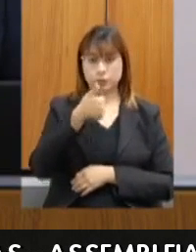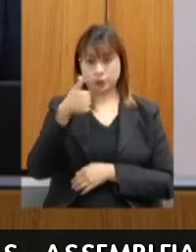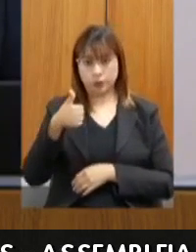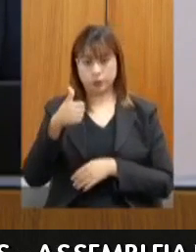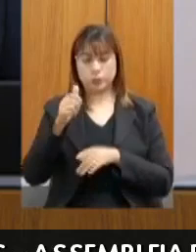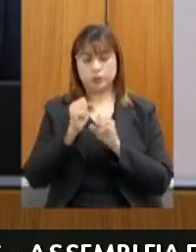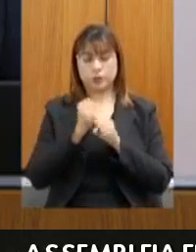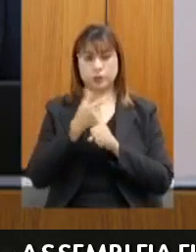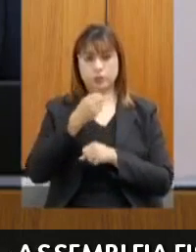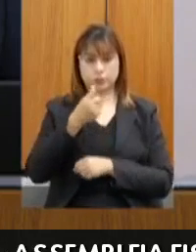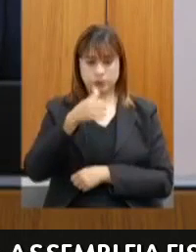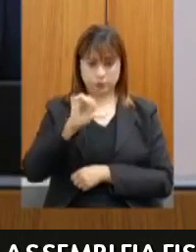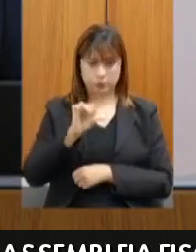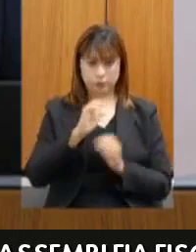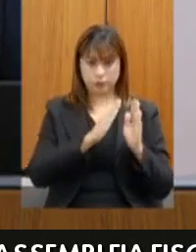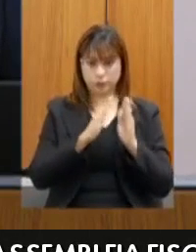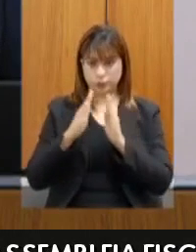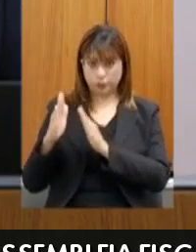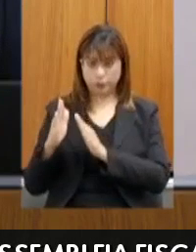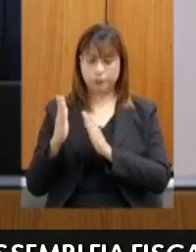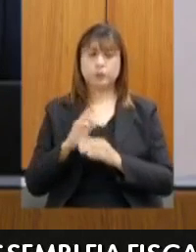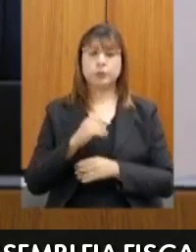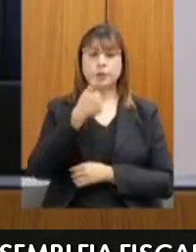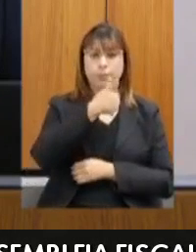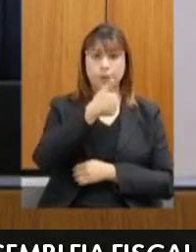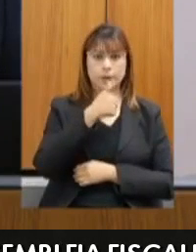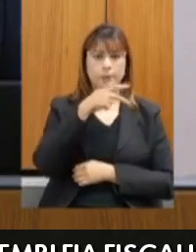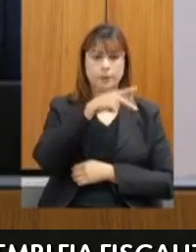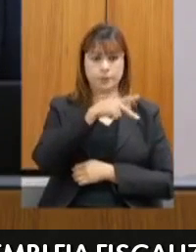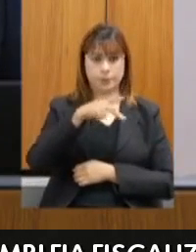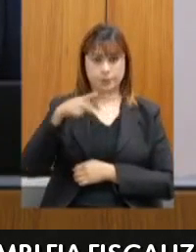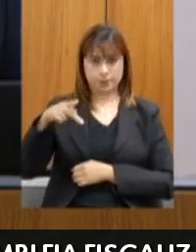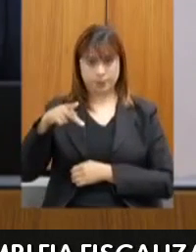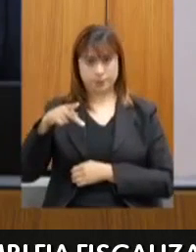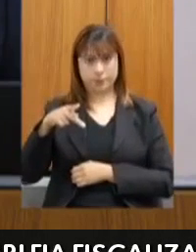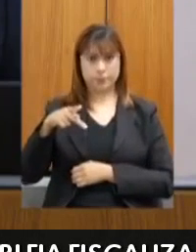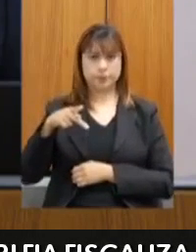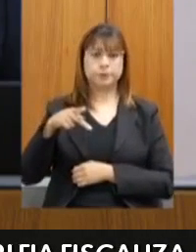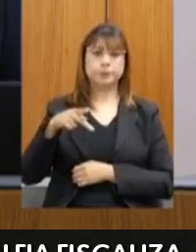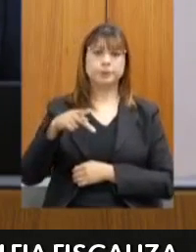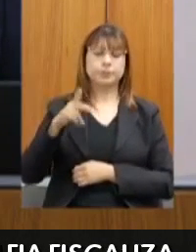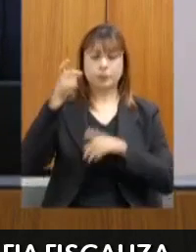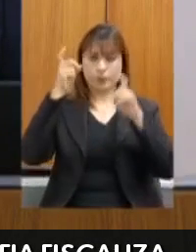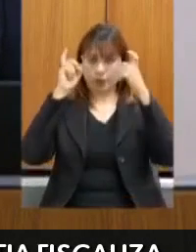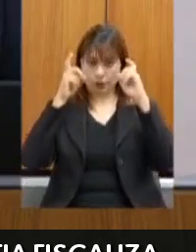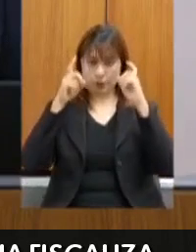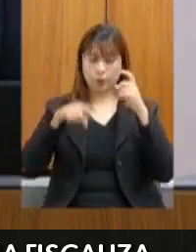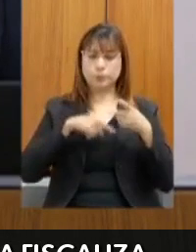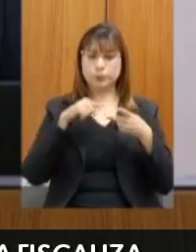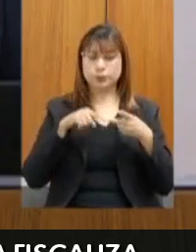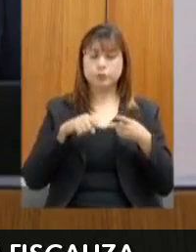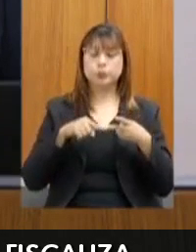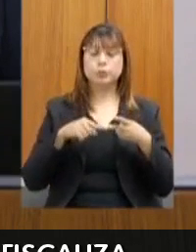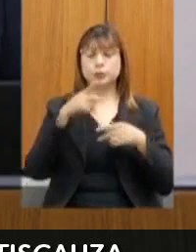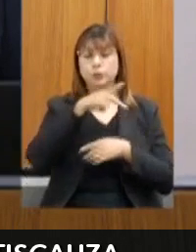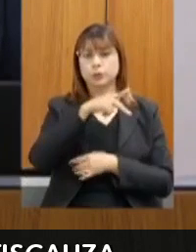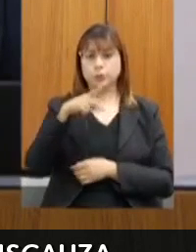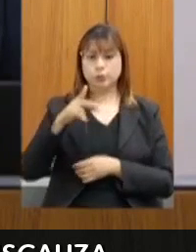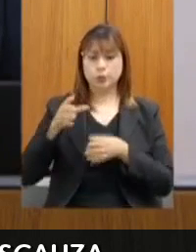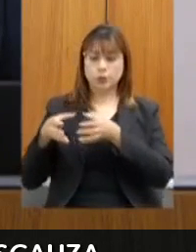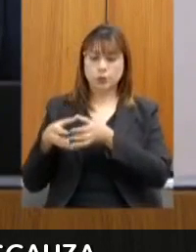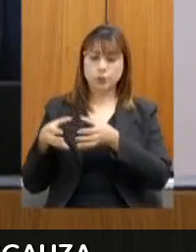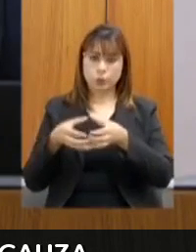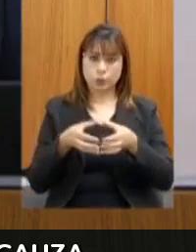na seguinte ordem. Primeiro, a presidente ou presidente da reunião. Segundo, presidente das